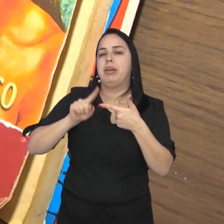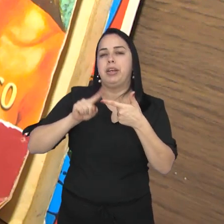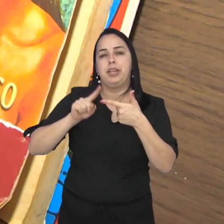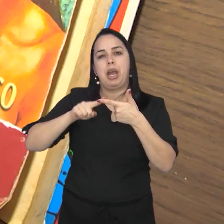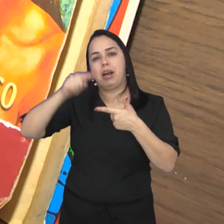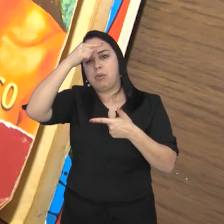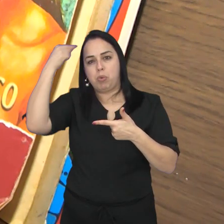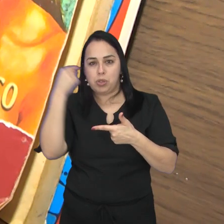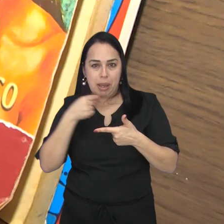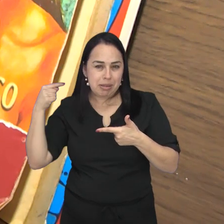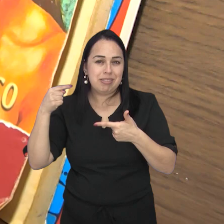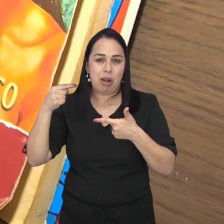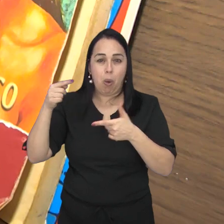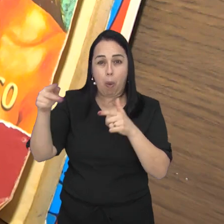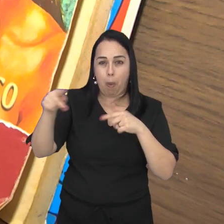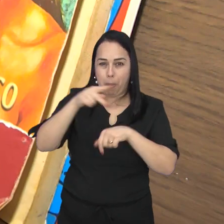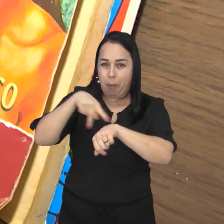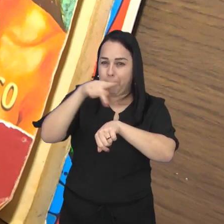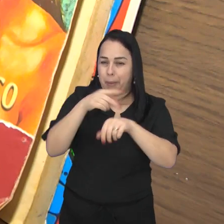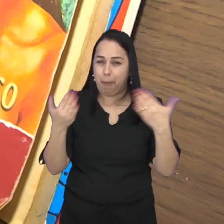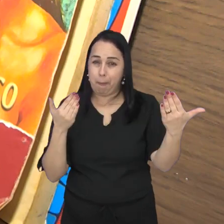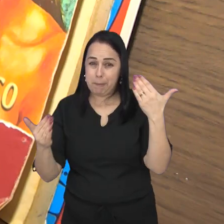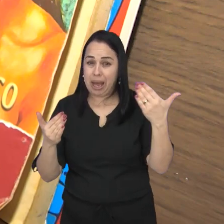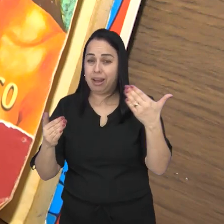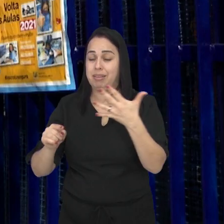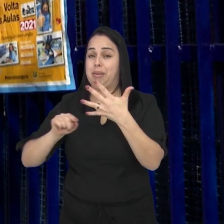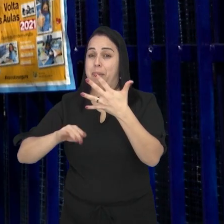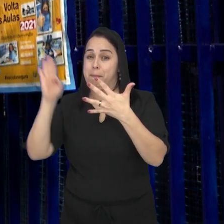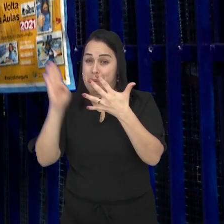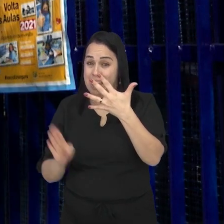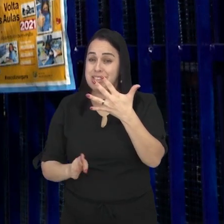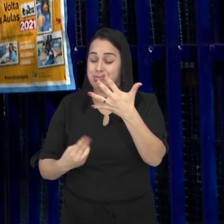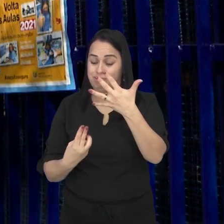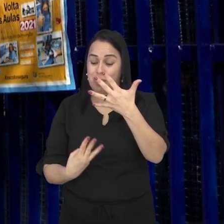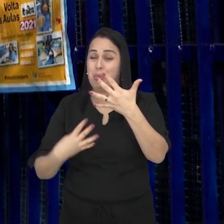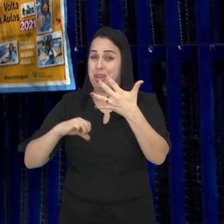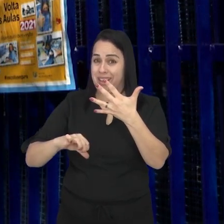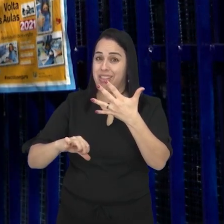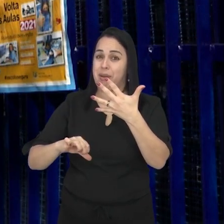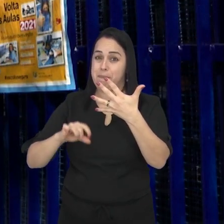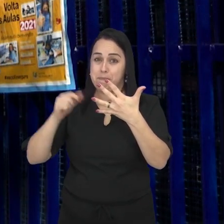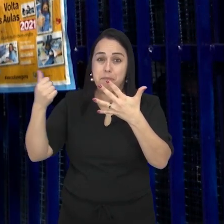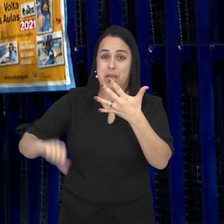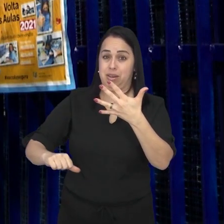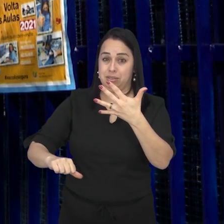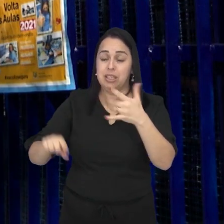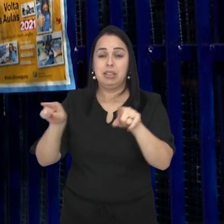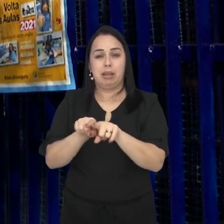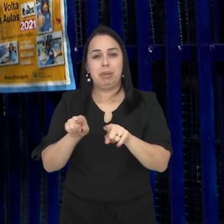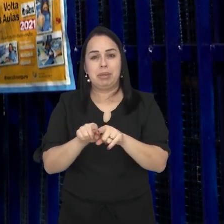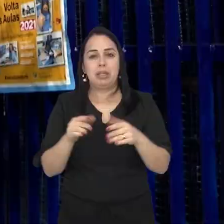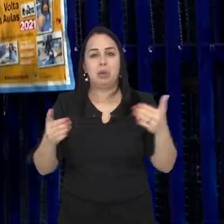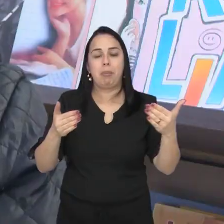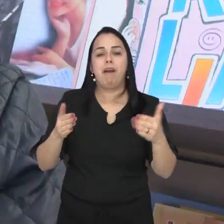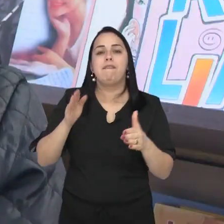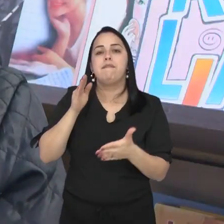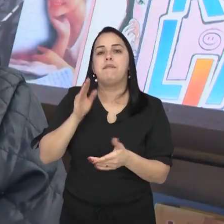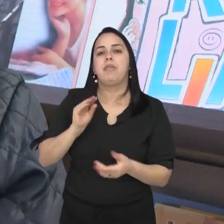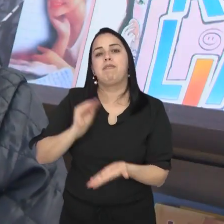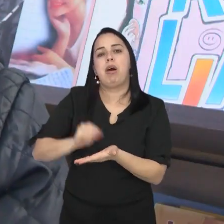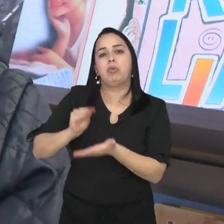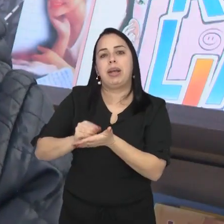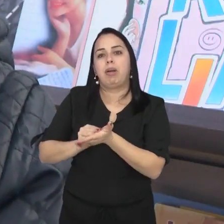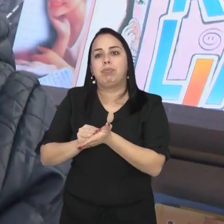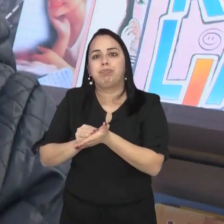e Uzbequistão. As provas foram feitas em 2021 e mostram o efeito da pandemia na educação brasileira. A falta